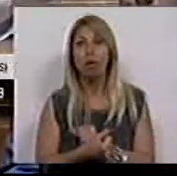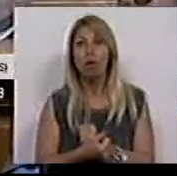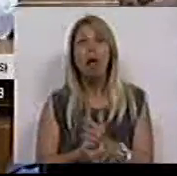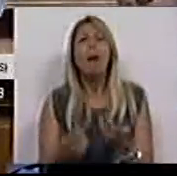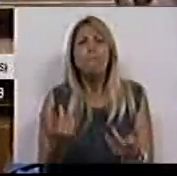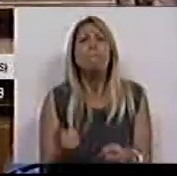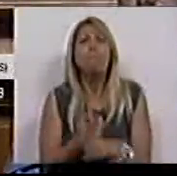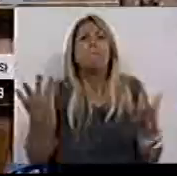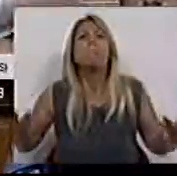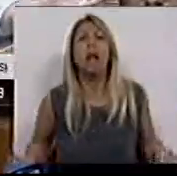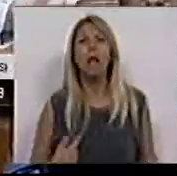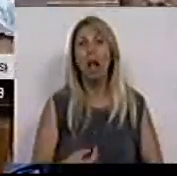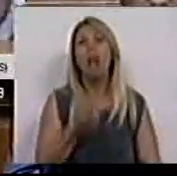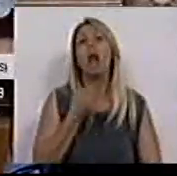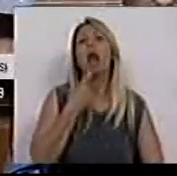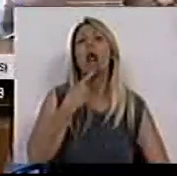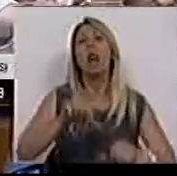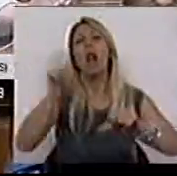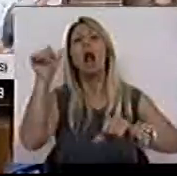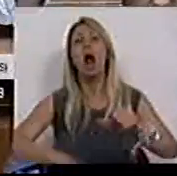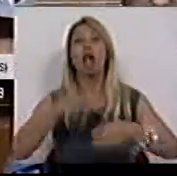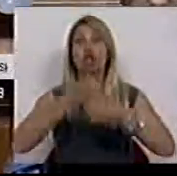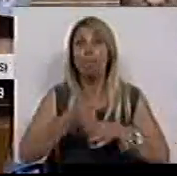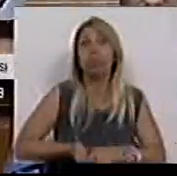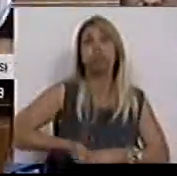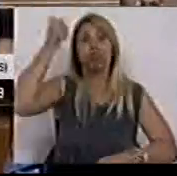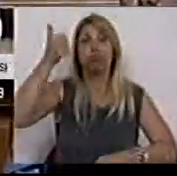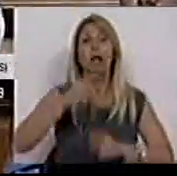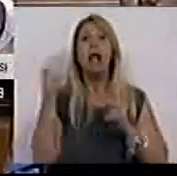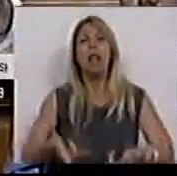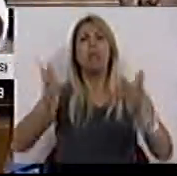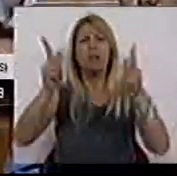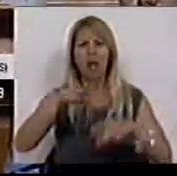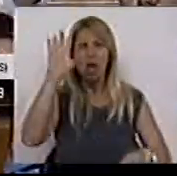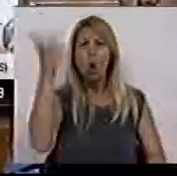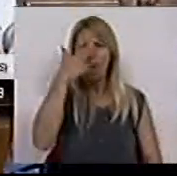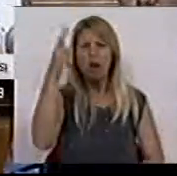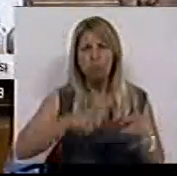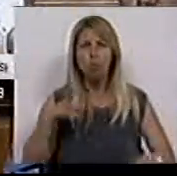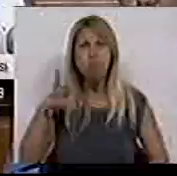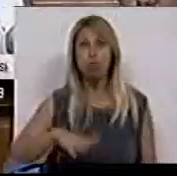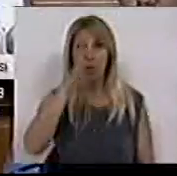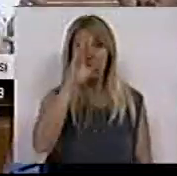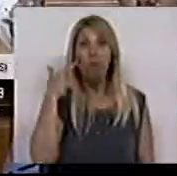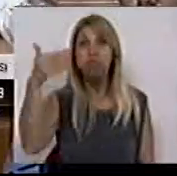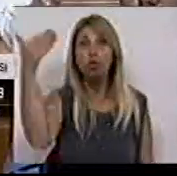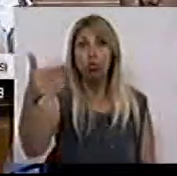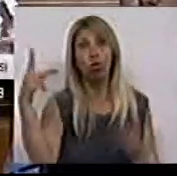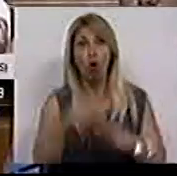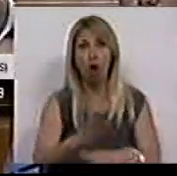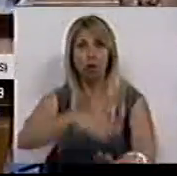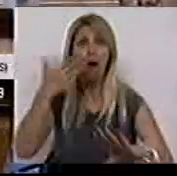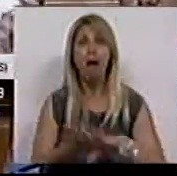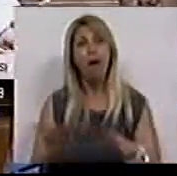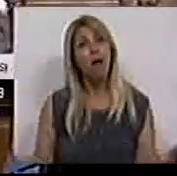tanto discurso, tanta garrafa de champanhe aberto, tanta liberdade, quando os portugueses sabem é que vão ter mais cortes no futuro e que não